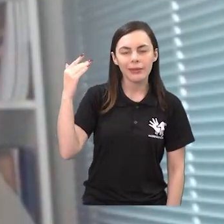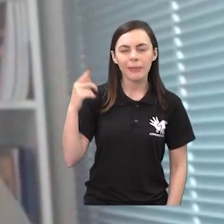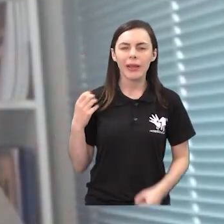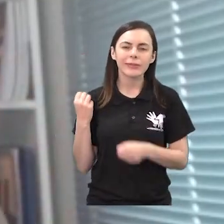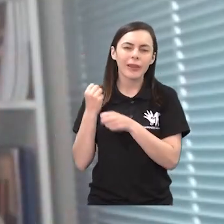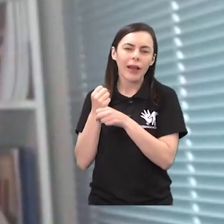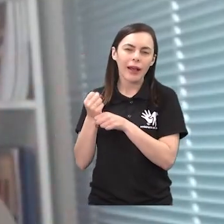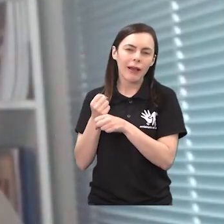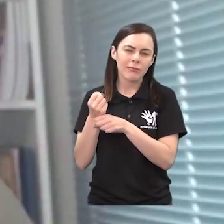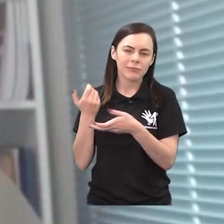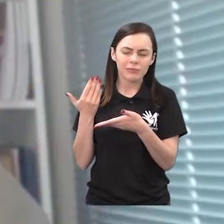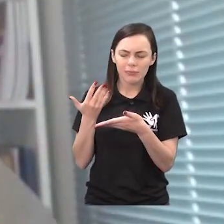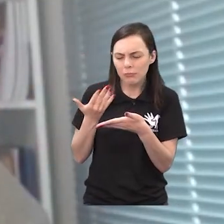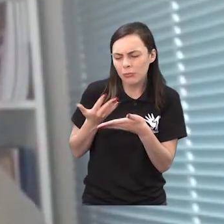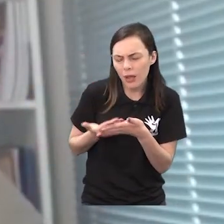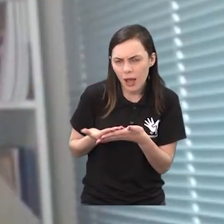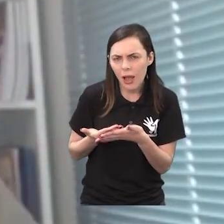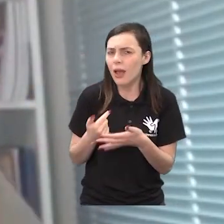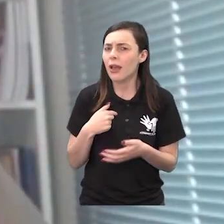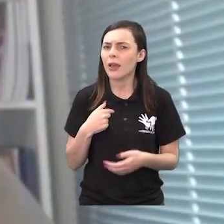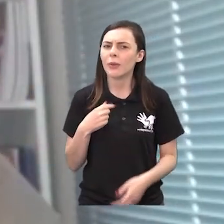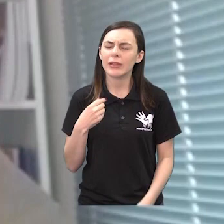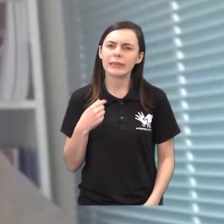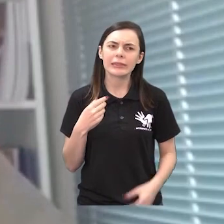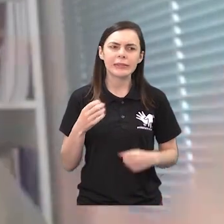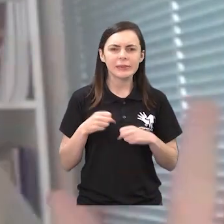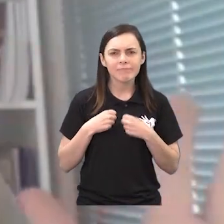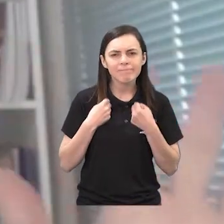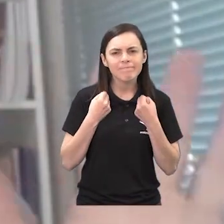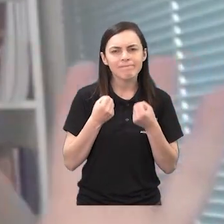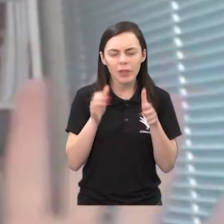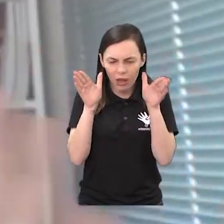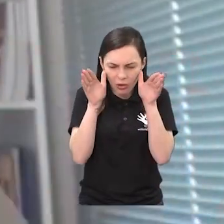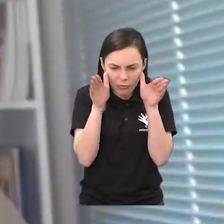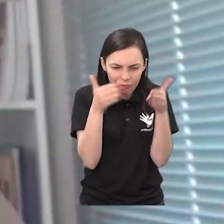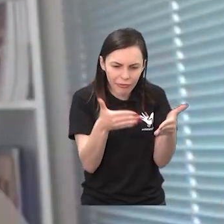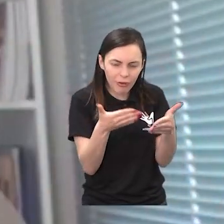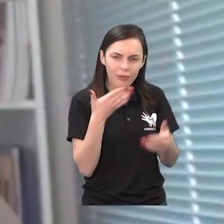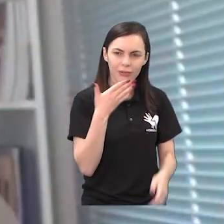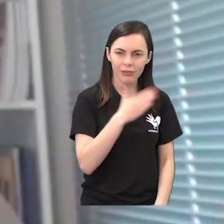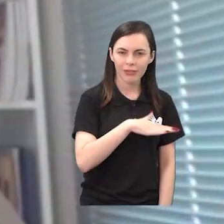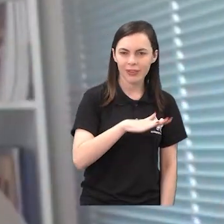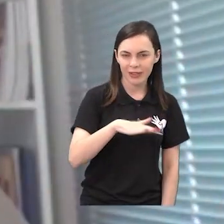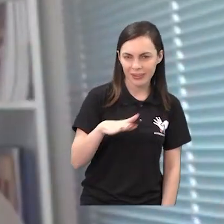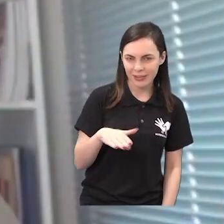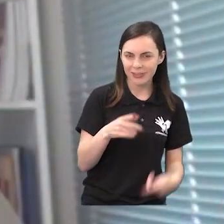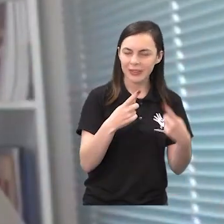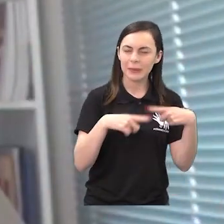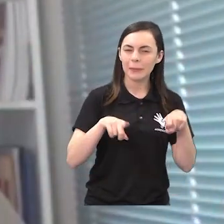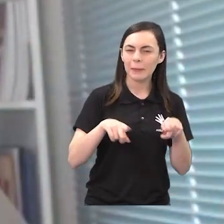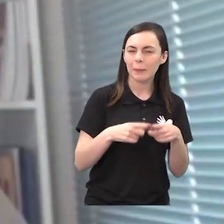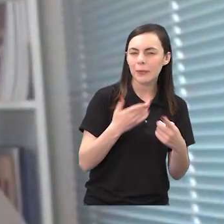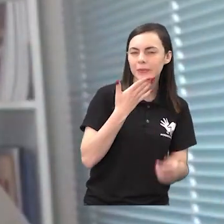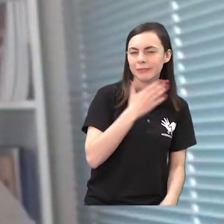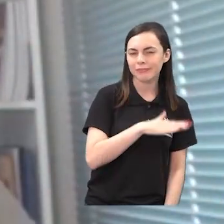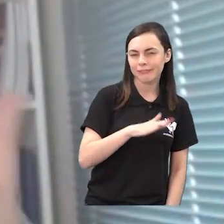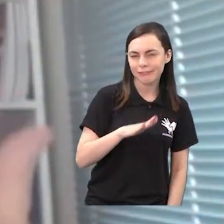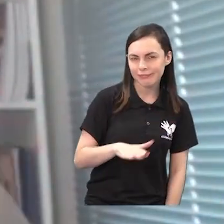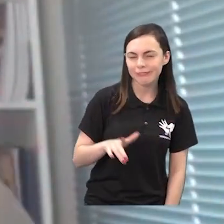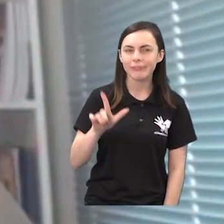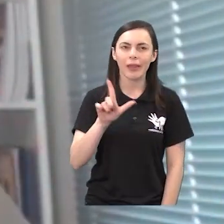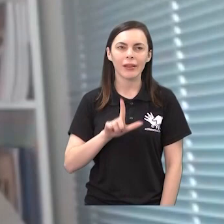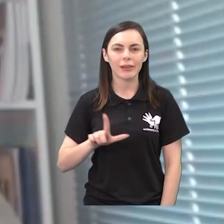nos últimos anos eu venho me dedicando quase que exclusivamente às crianças, à canção infantil,